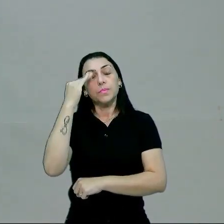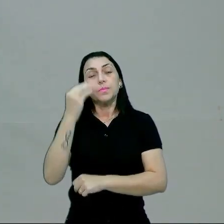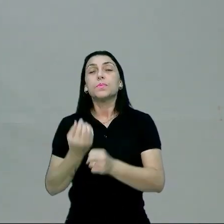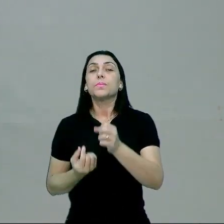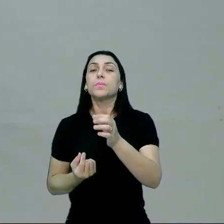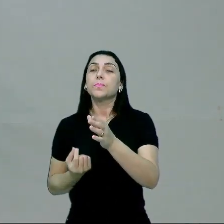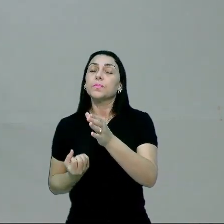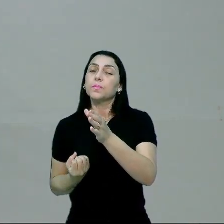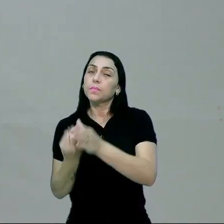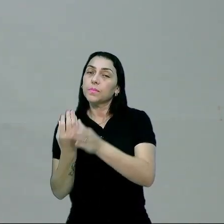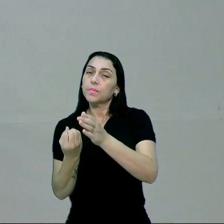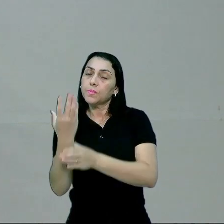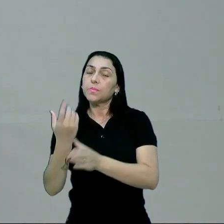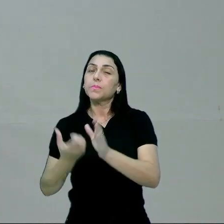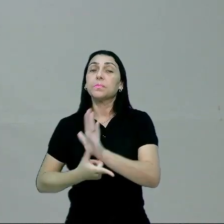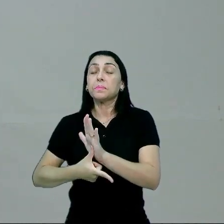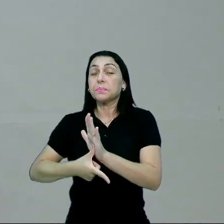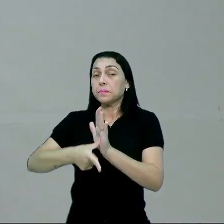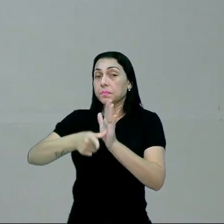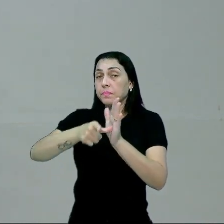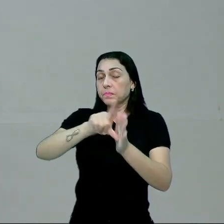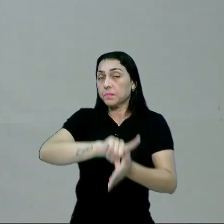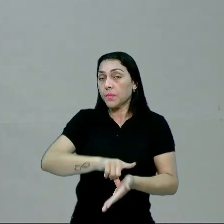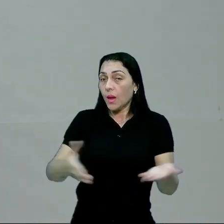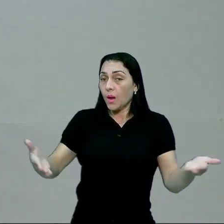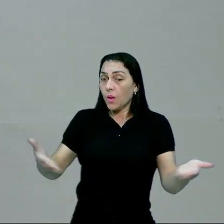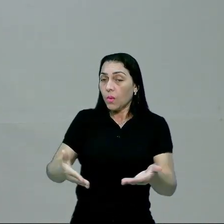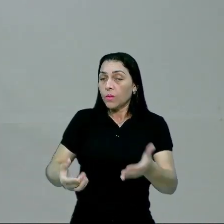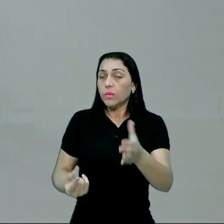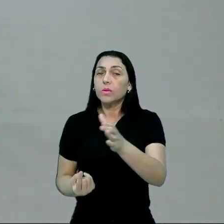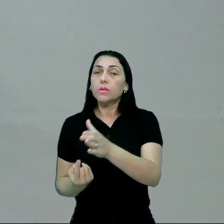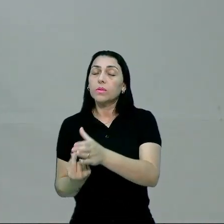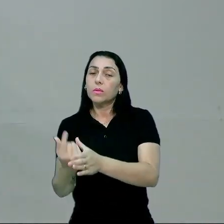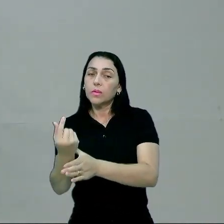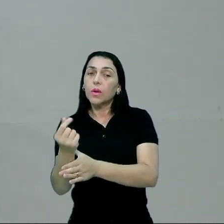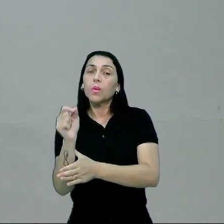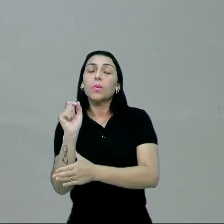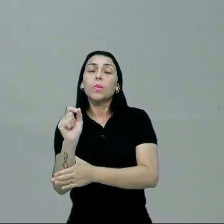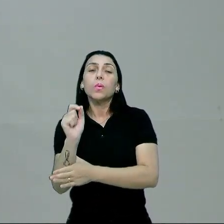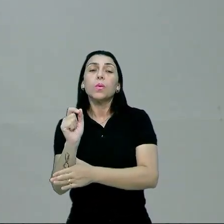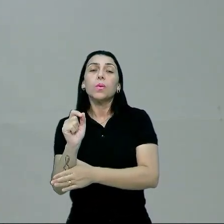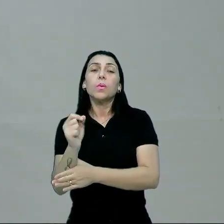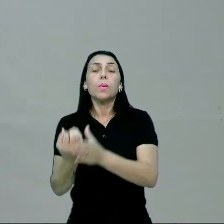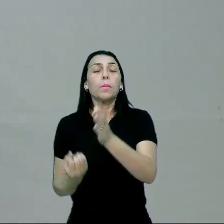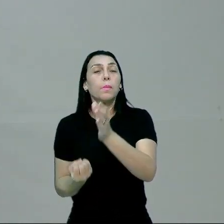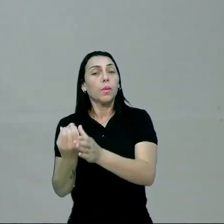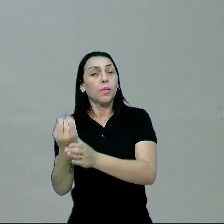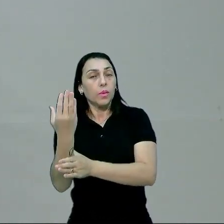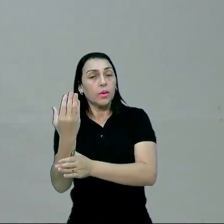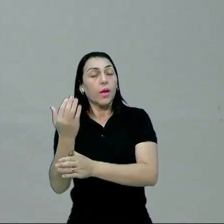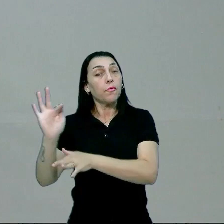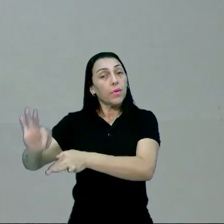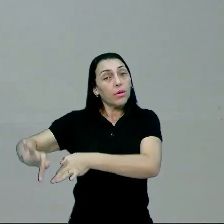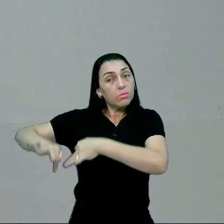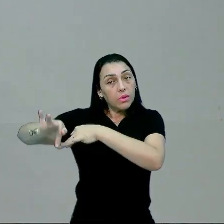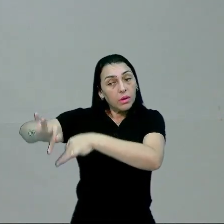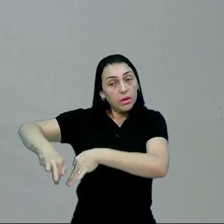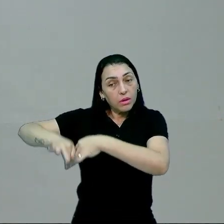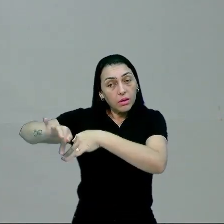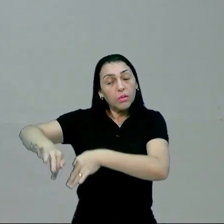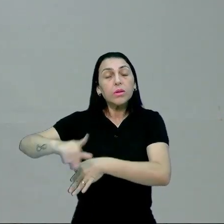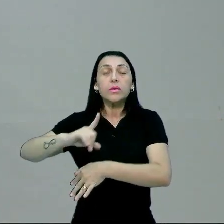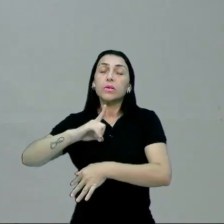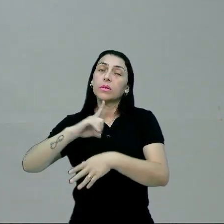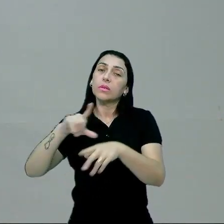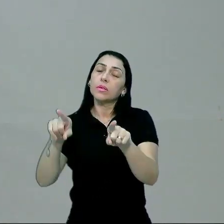de produção que antecedeu o atual capitalismo foi justamente o modo de produção feudal, que